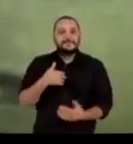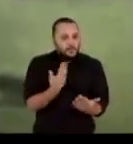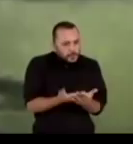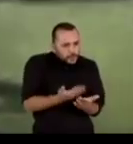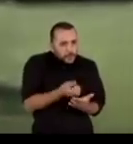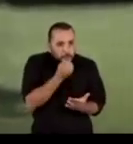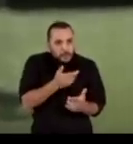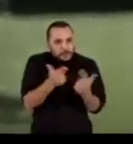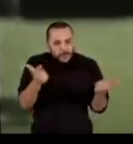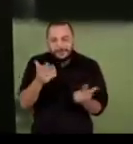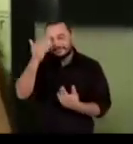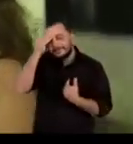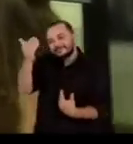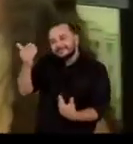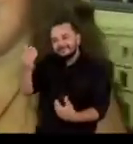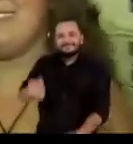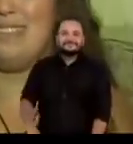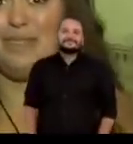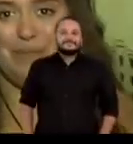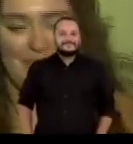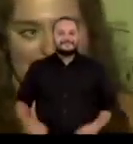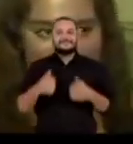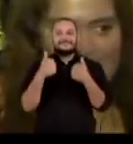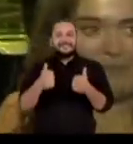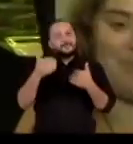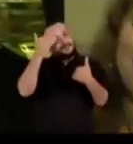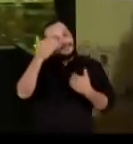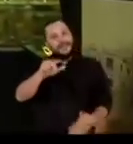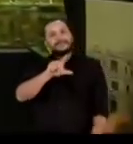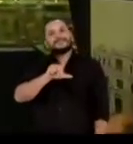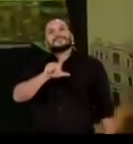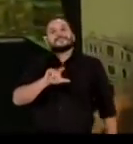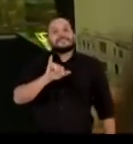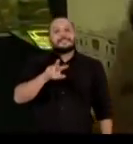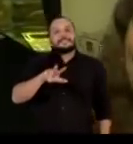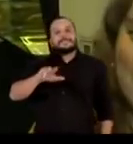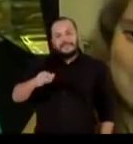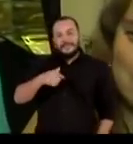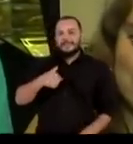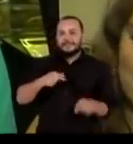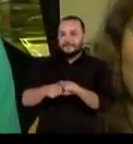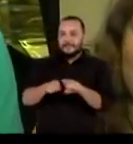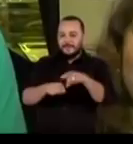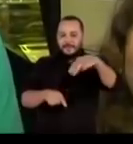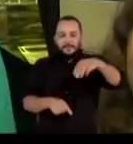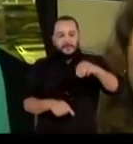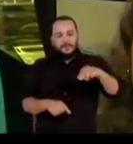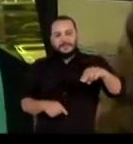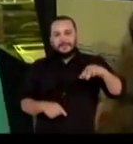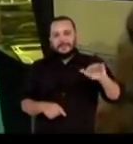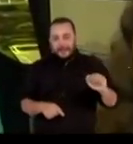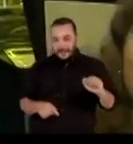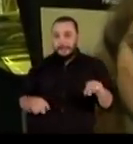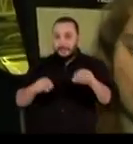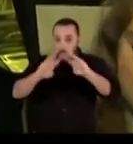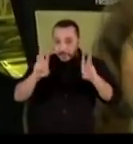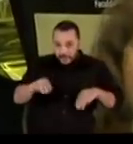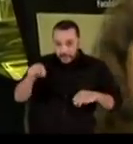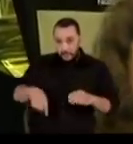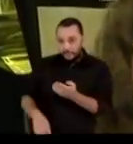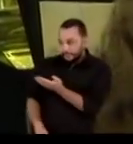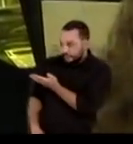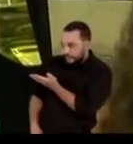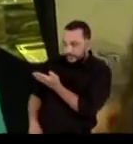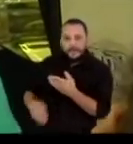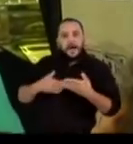bastante. Boa sorte. Obrigada. É isso aí. Valeu. Obrigado, Lívia. Obrigado, Mônica, também. Lembrando que o museu aqui também, né, a título de curiosidade, ele fica aberto no